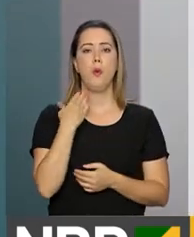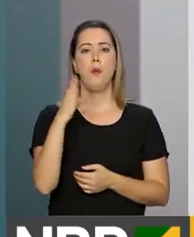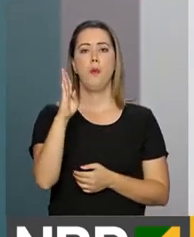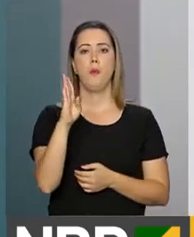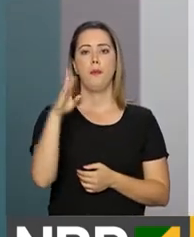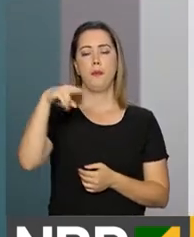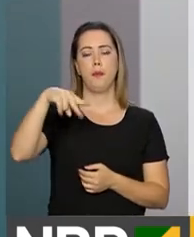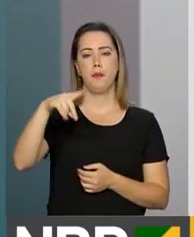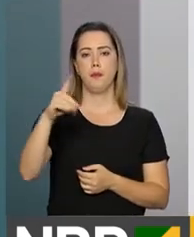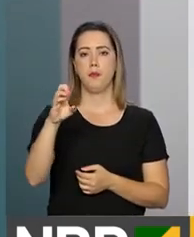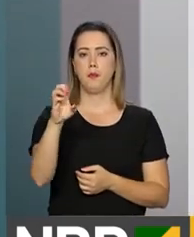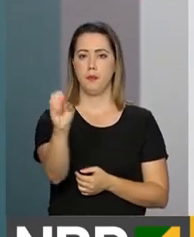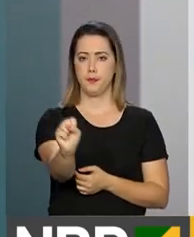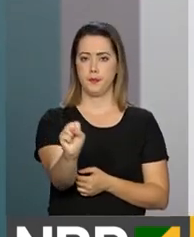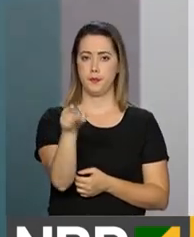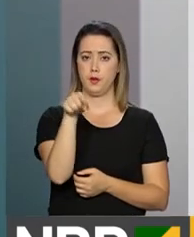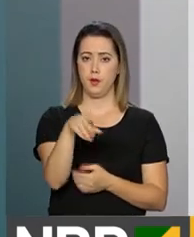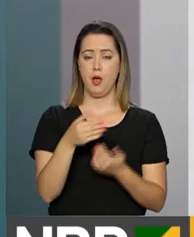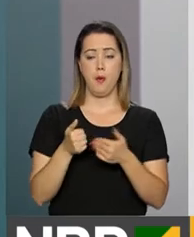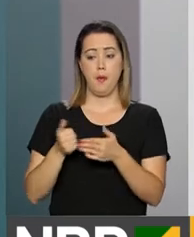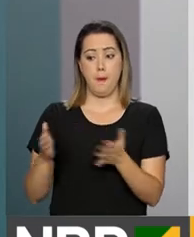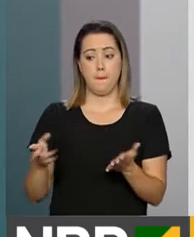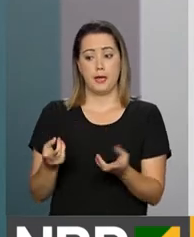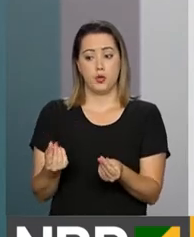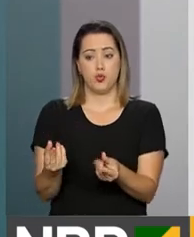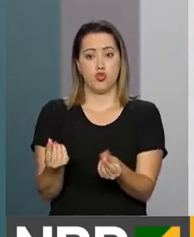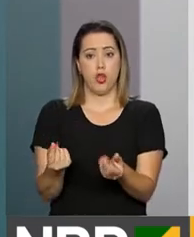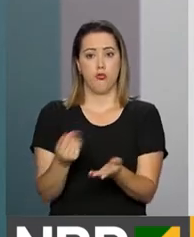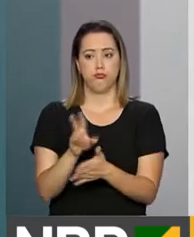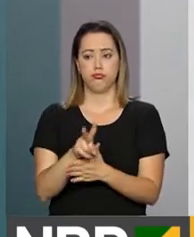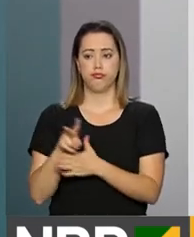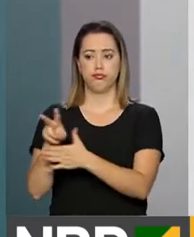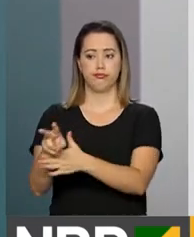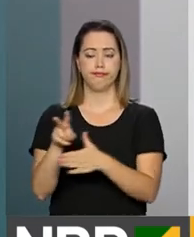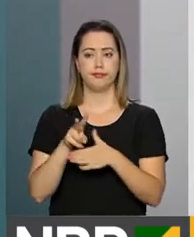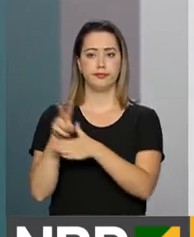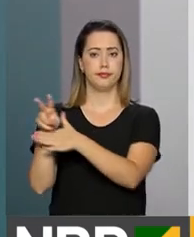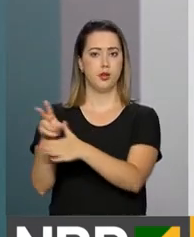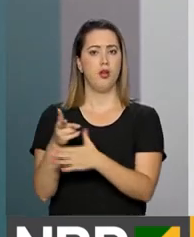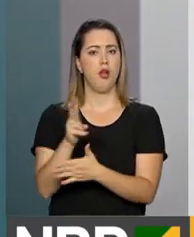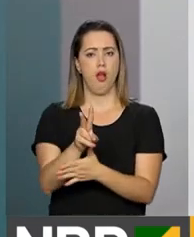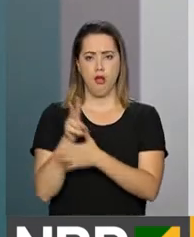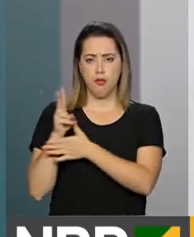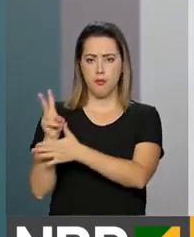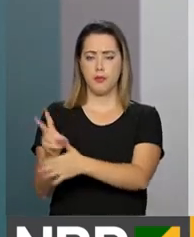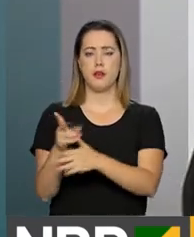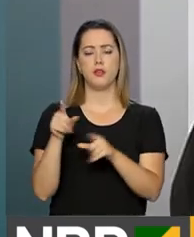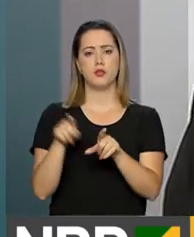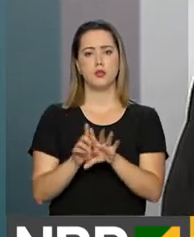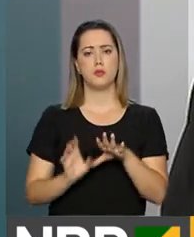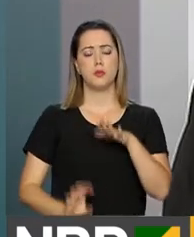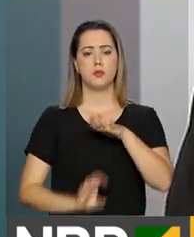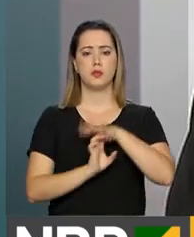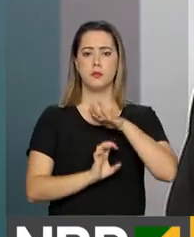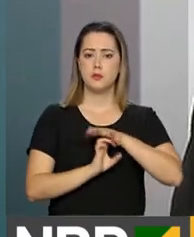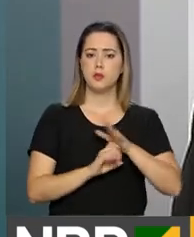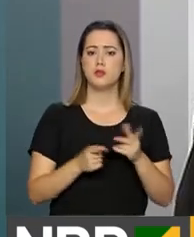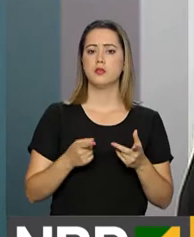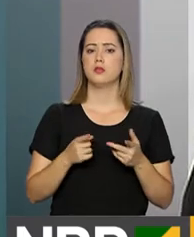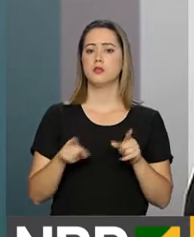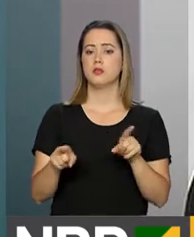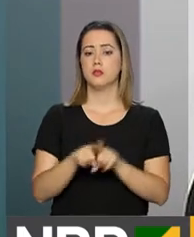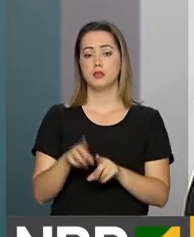está o pólo a dedicação abrindo crédito vigoroso para pequena micro e média